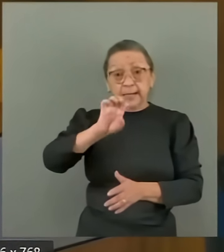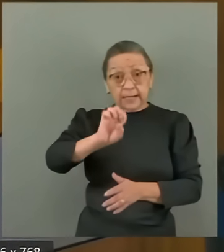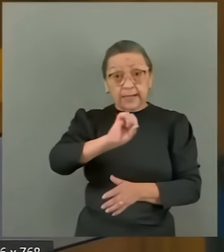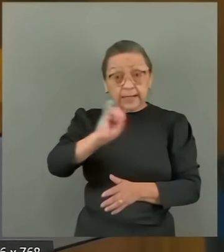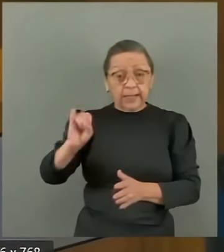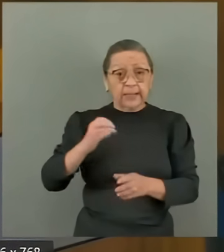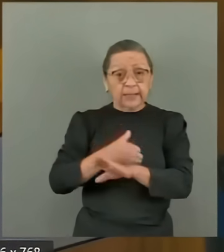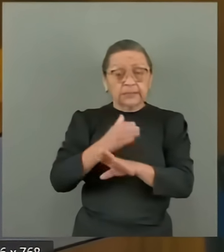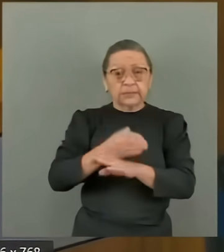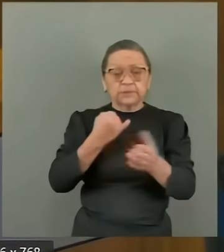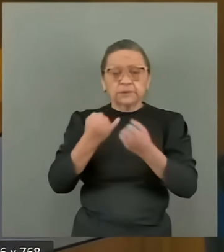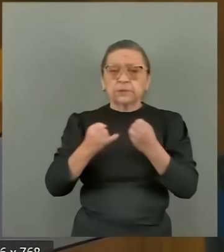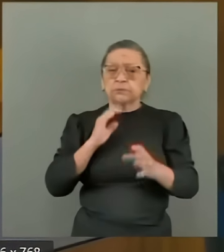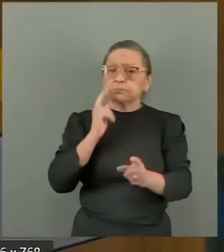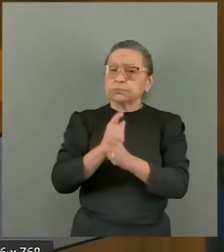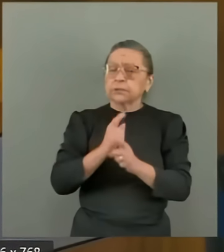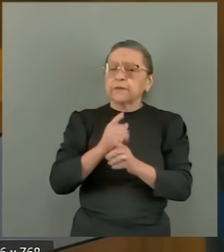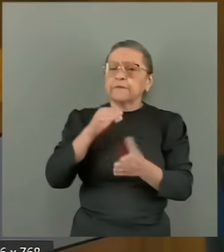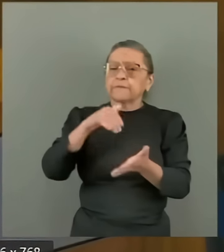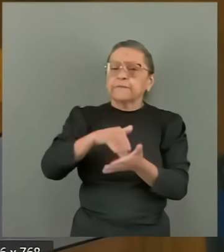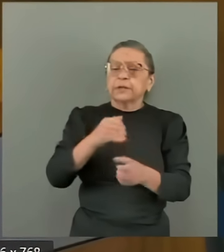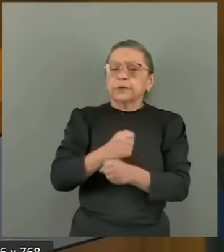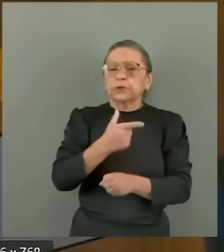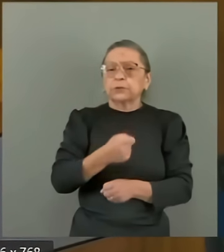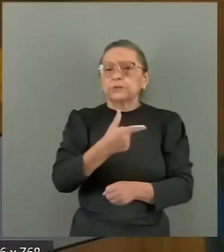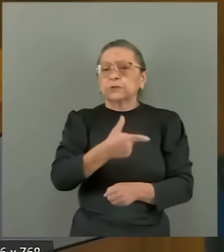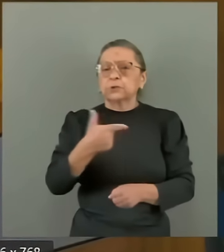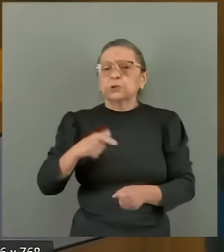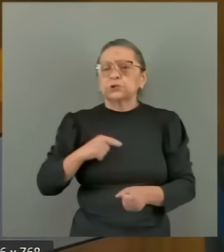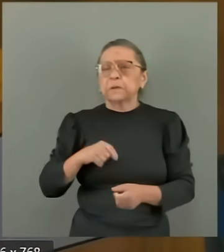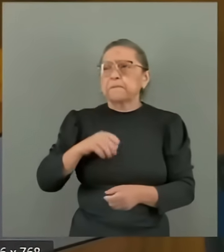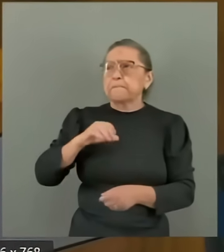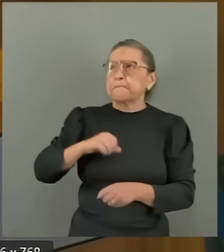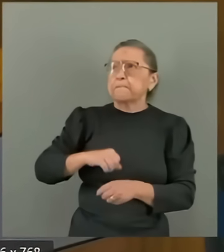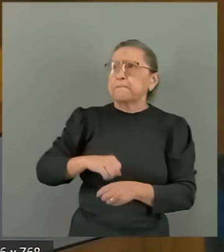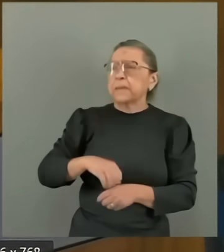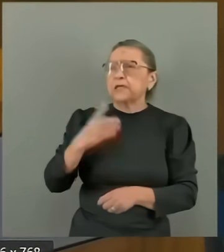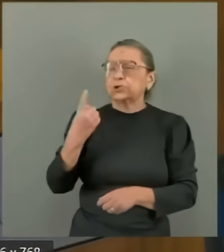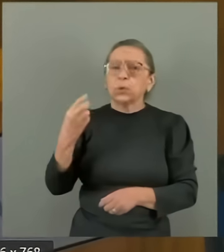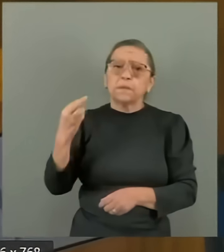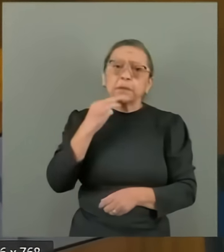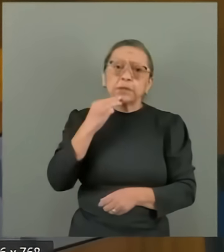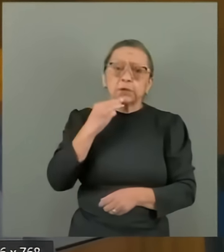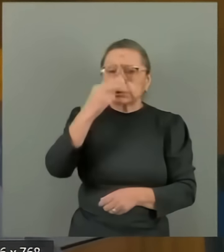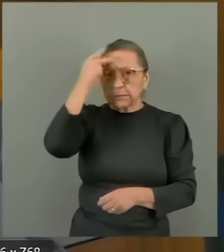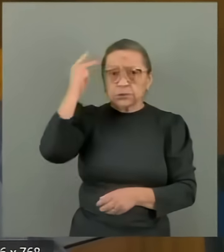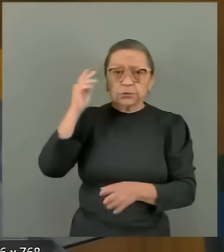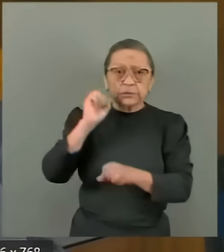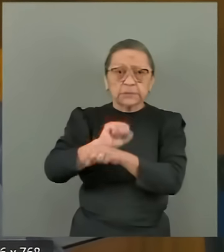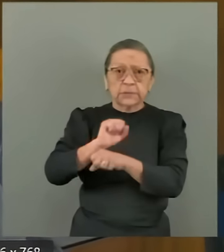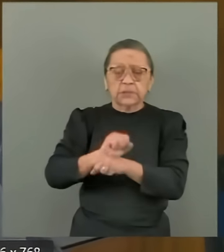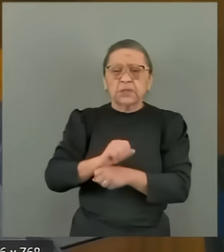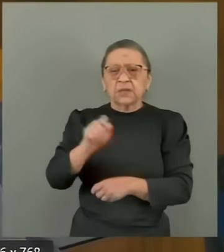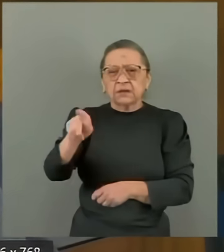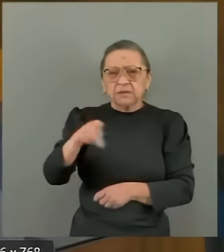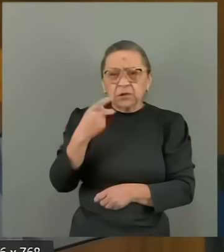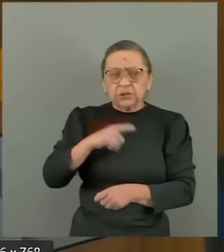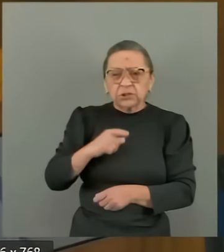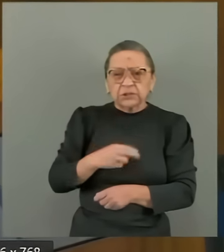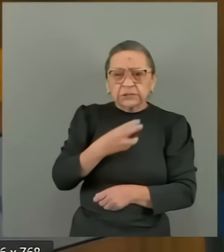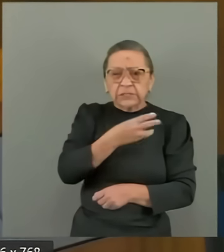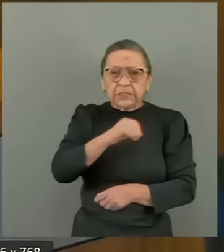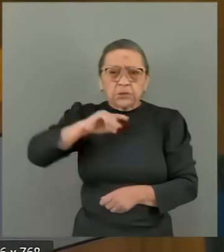de 2022 tinha pouco mais de 1 milhão de pessoas na fila e o nosso depoente falou que tinha 300 mil de uma